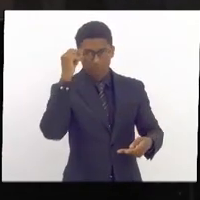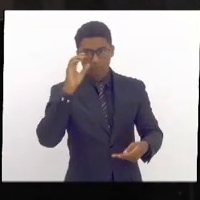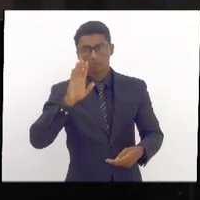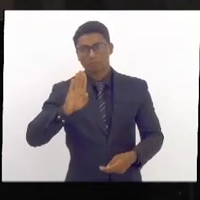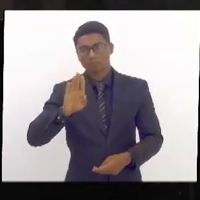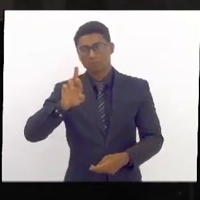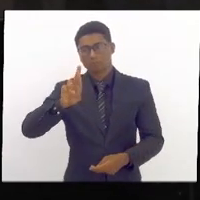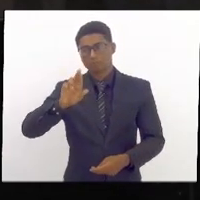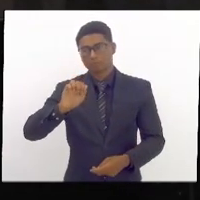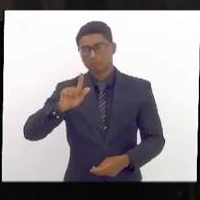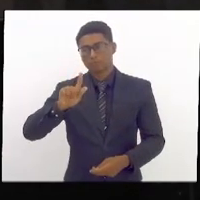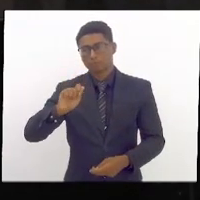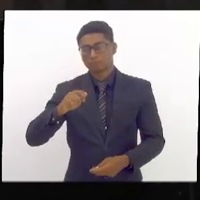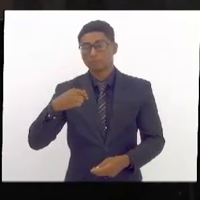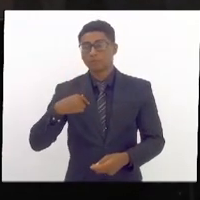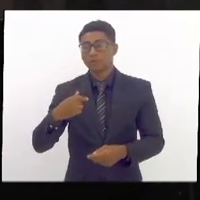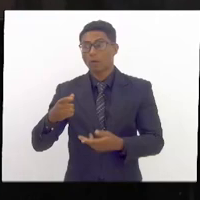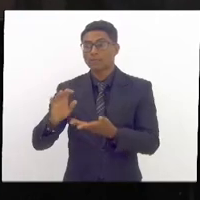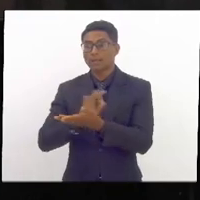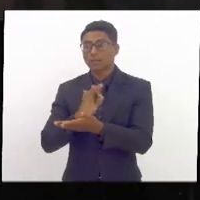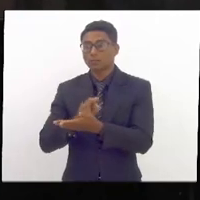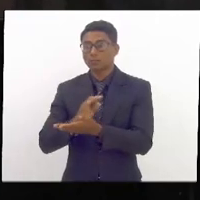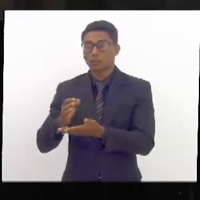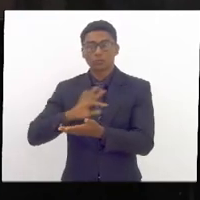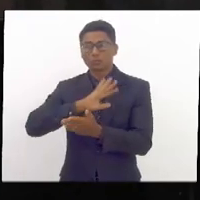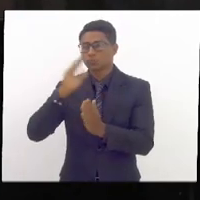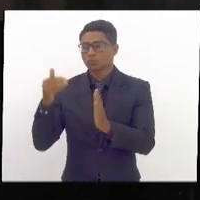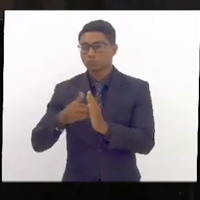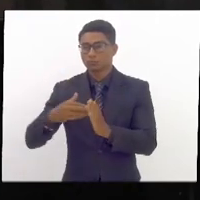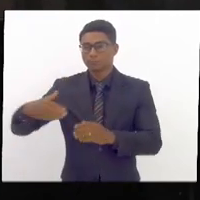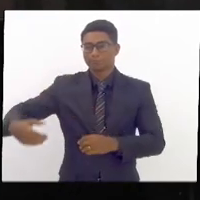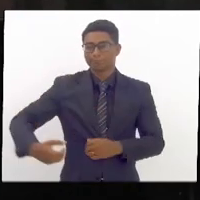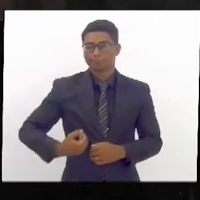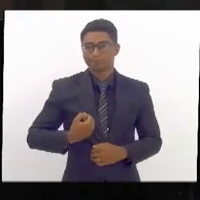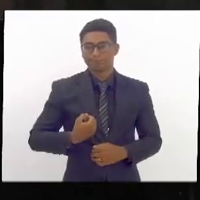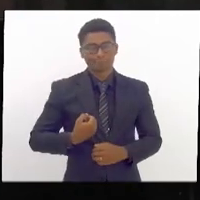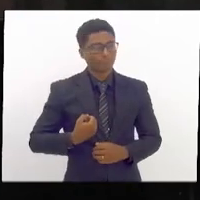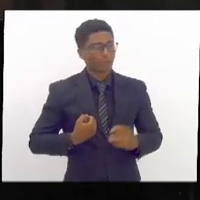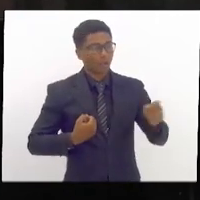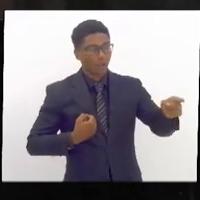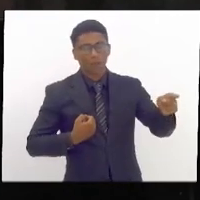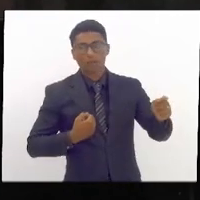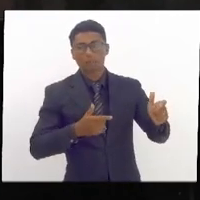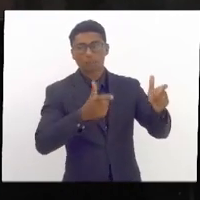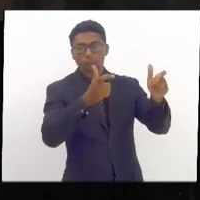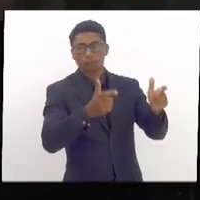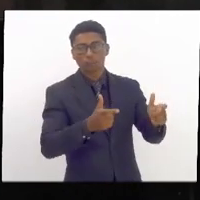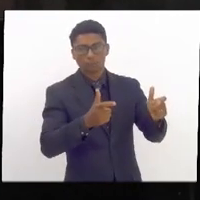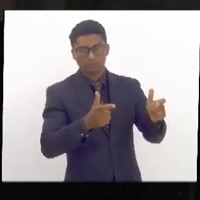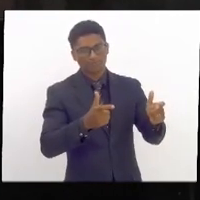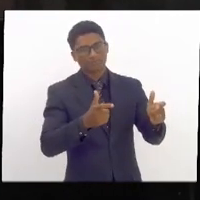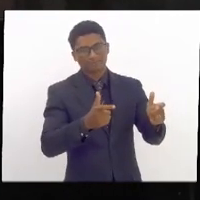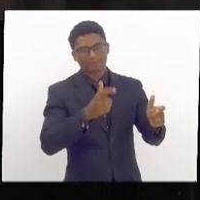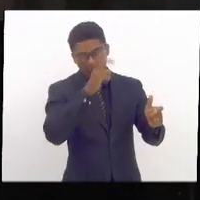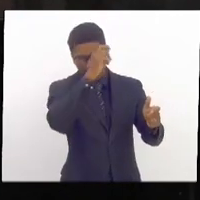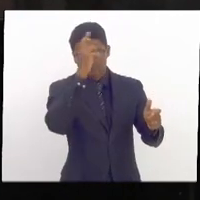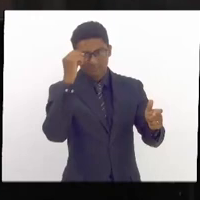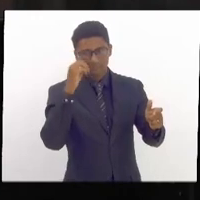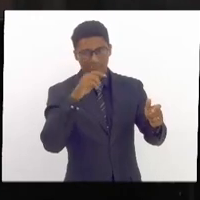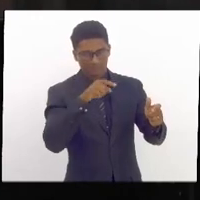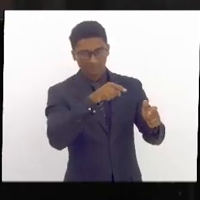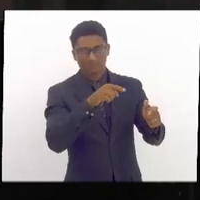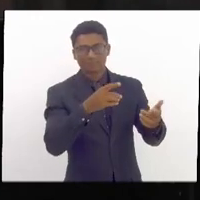15 assinaturas debaixo do braço, fui no palácio e dizer, né, porque o que acontece é que já